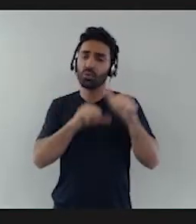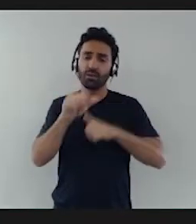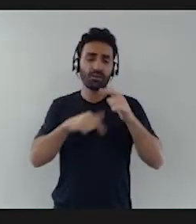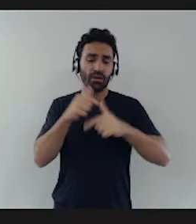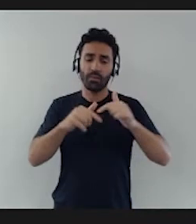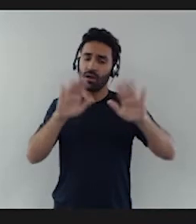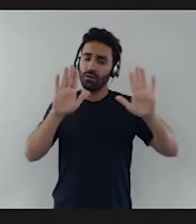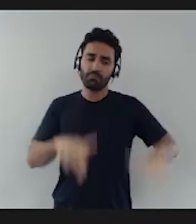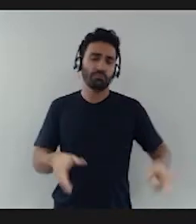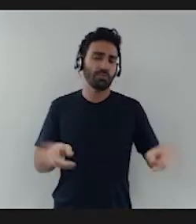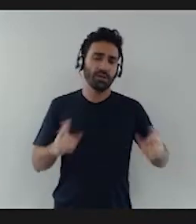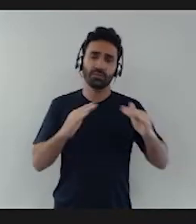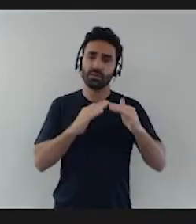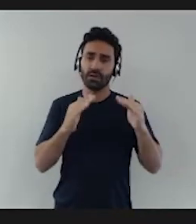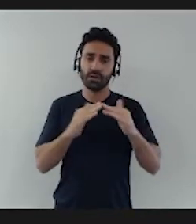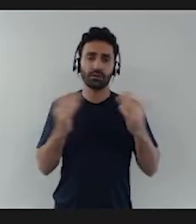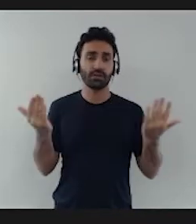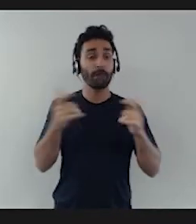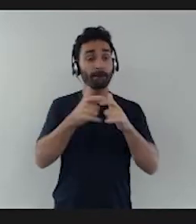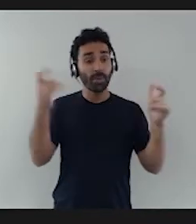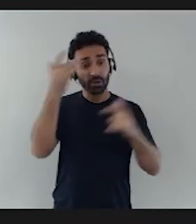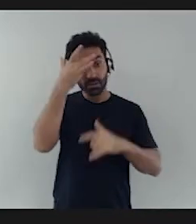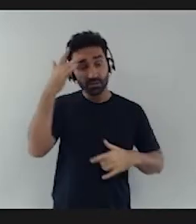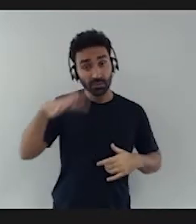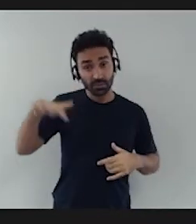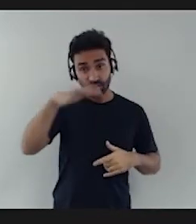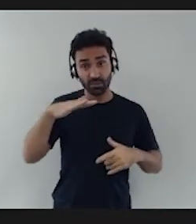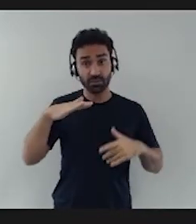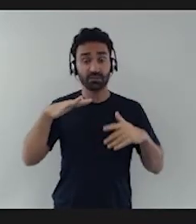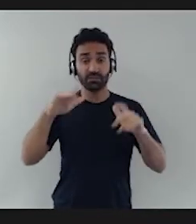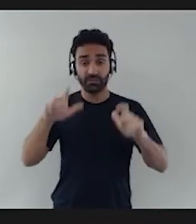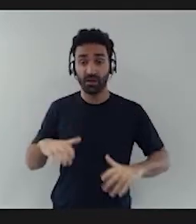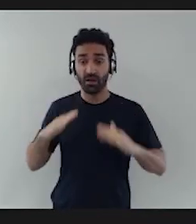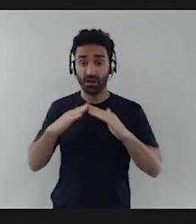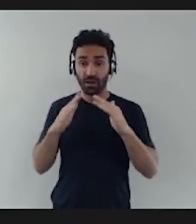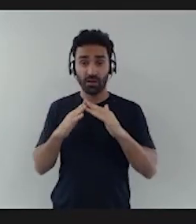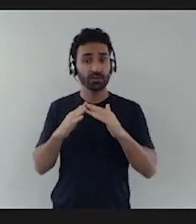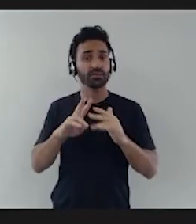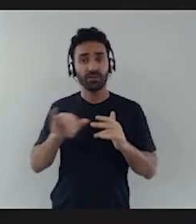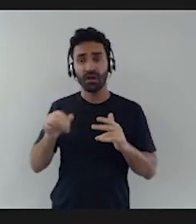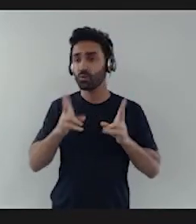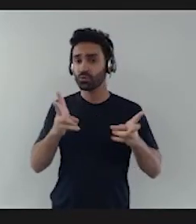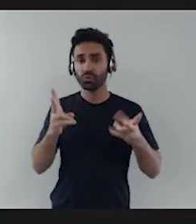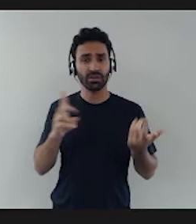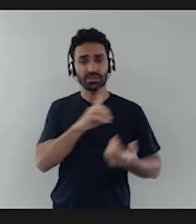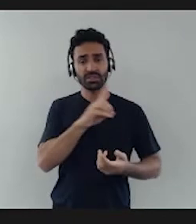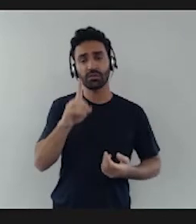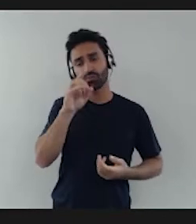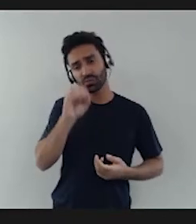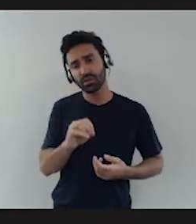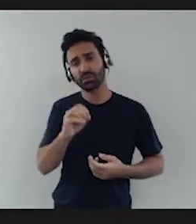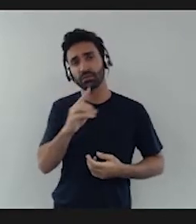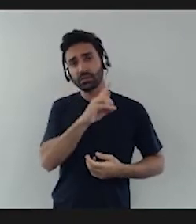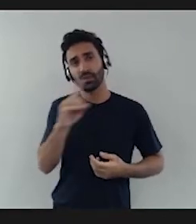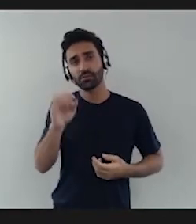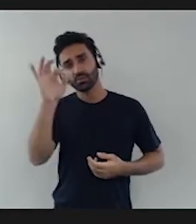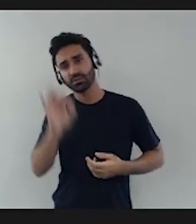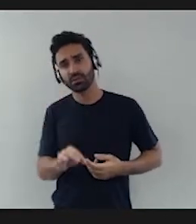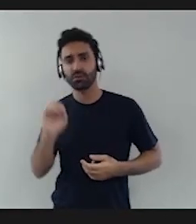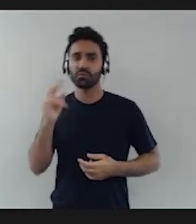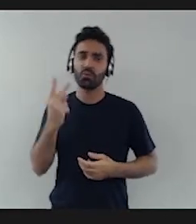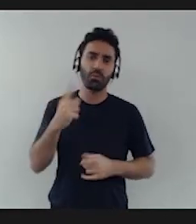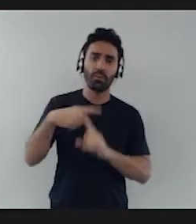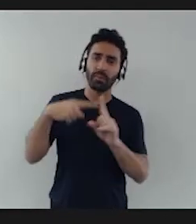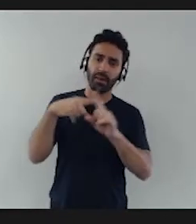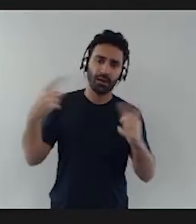das pessoas que estão em home office tendem a, assim, permanecer, se não integralmente, mas parcialmente, uns dias em casa,